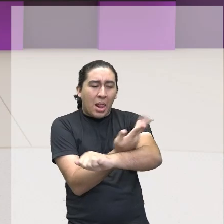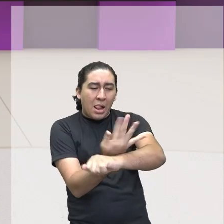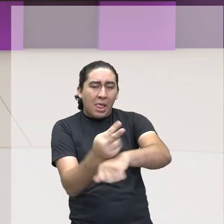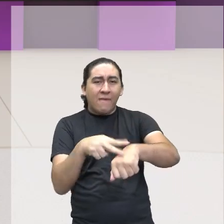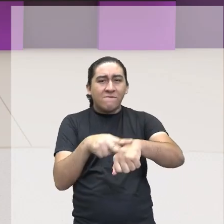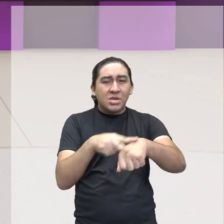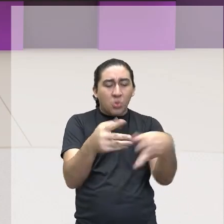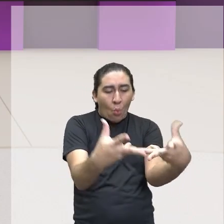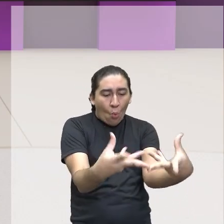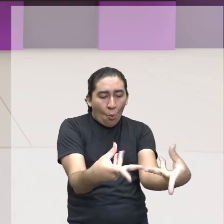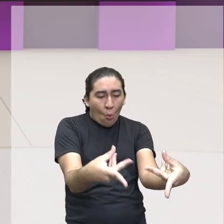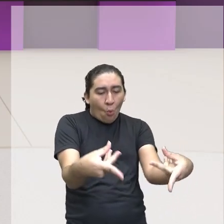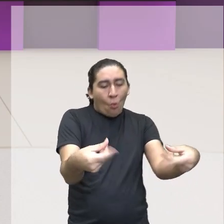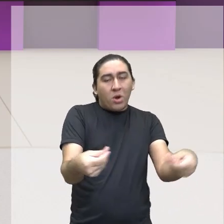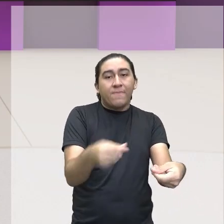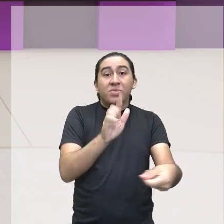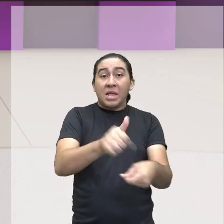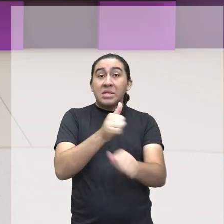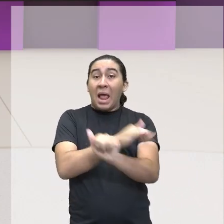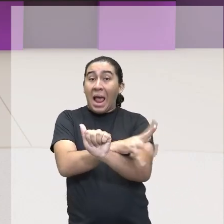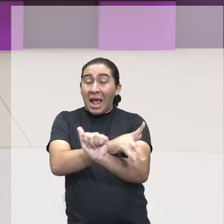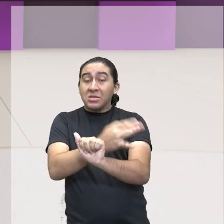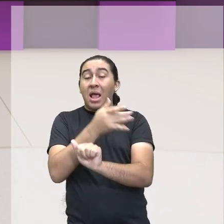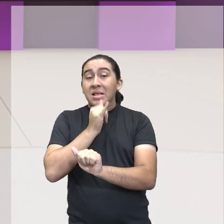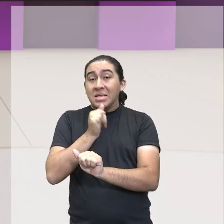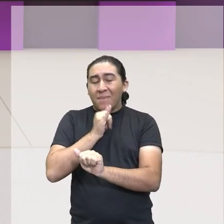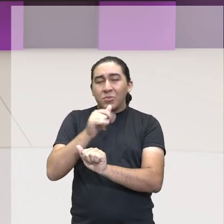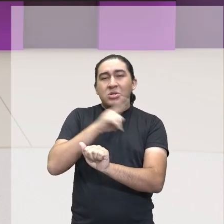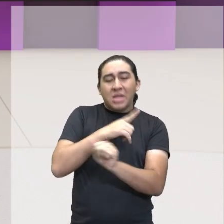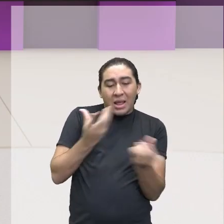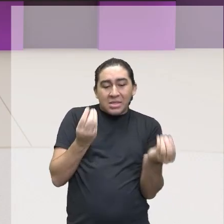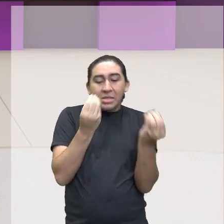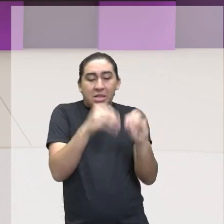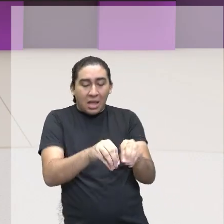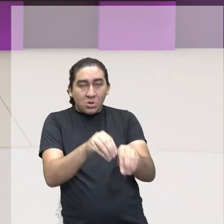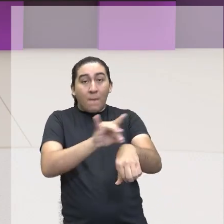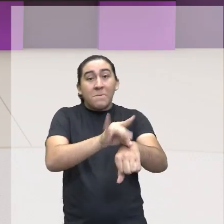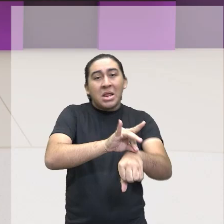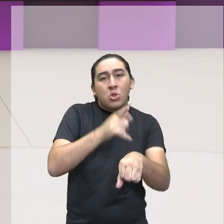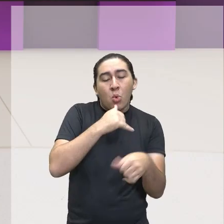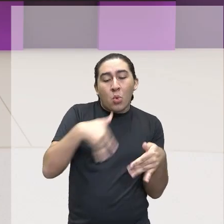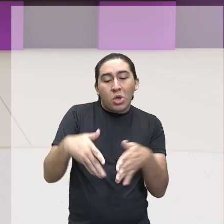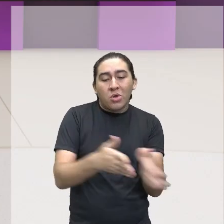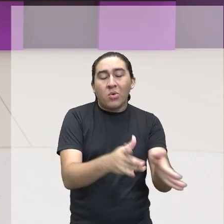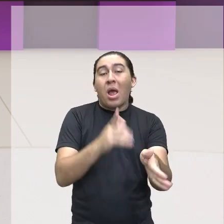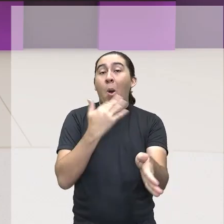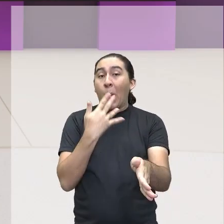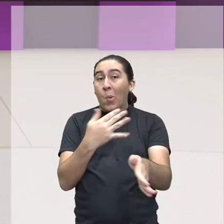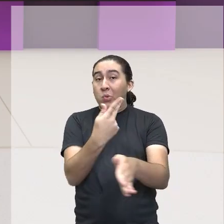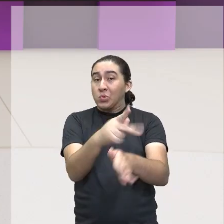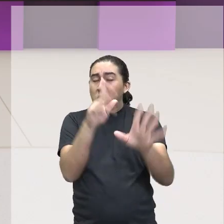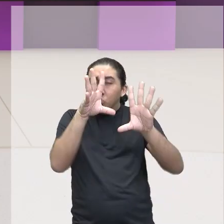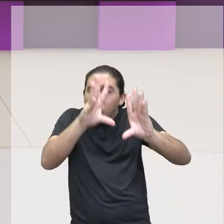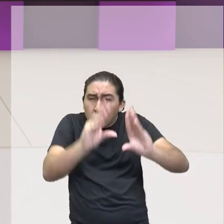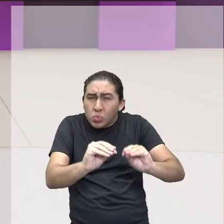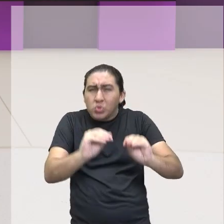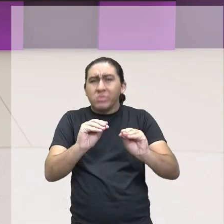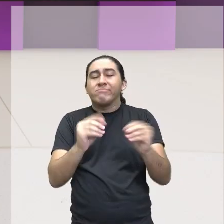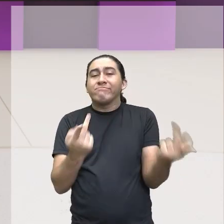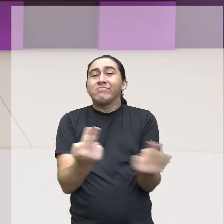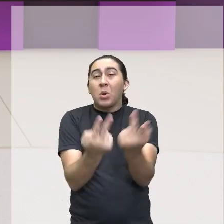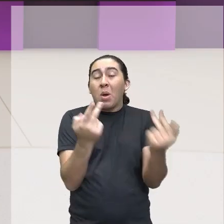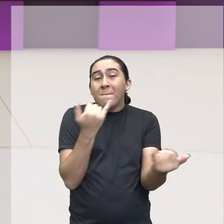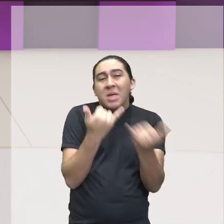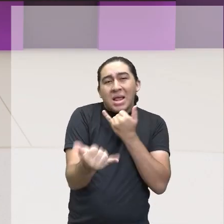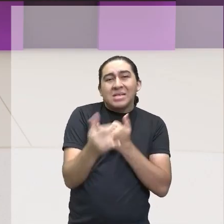ali. Esses ácidos, por exemplo, conferem ao Rio Negro a cor que ele tem, essa cor escura, semelhante a